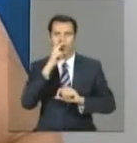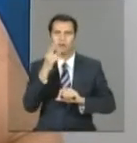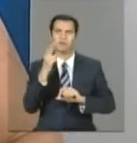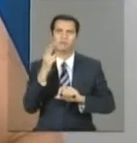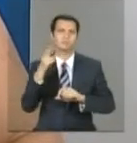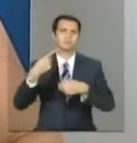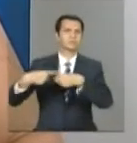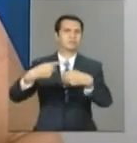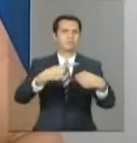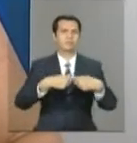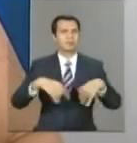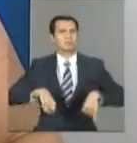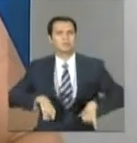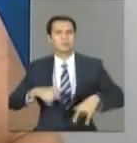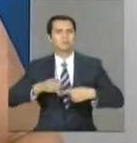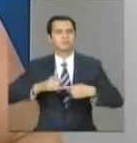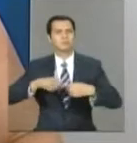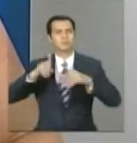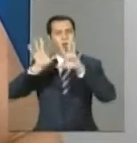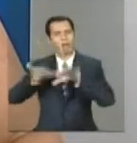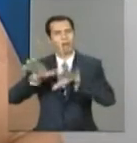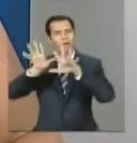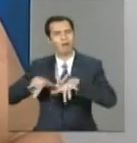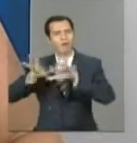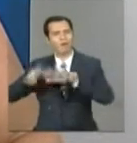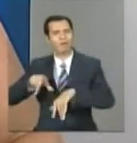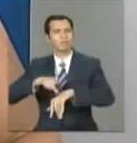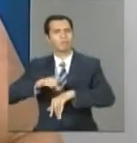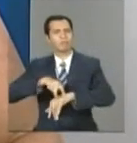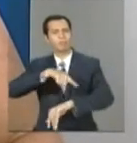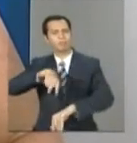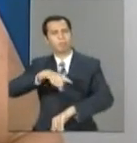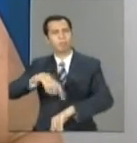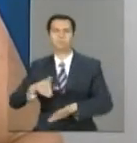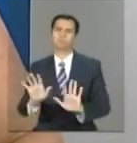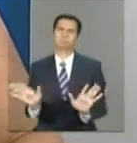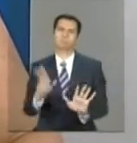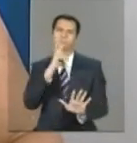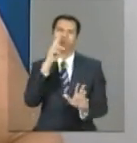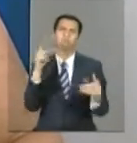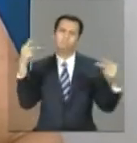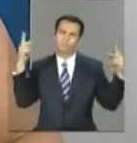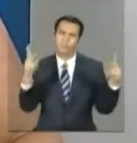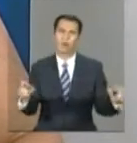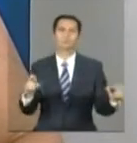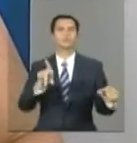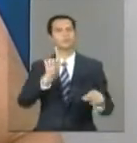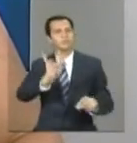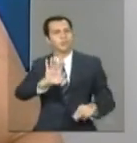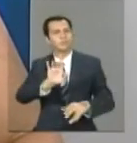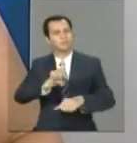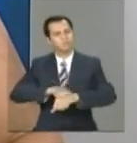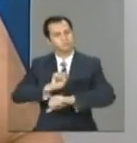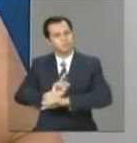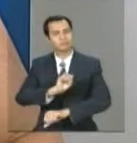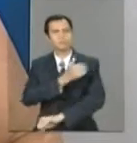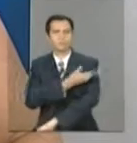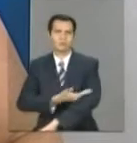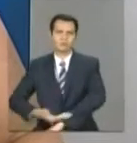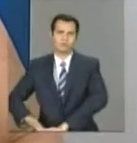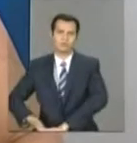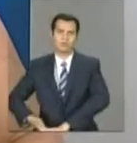que se refere ao novo formulário e ao tempo de preenchimento. Com relação à segunda pergunta, imagino que